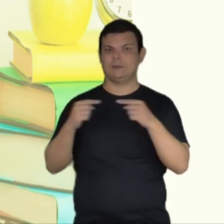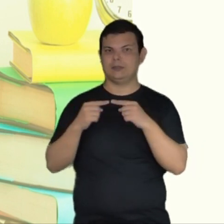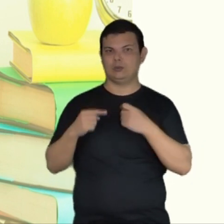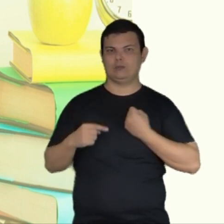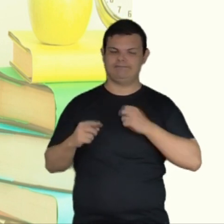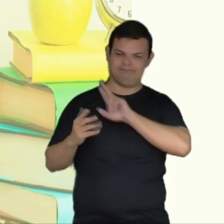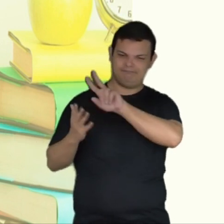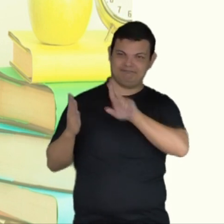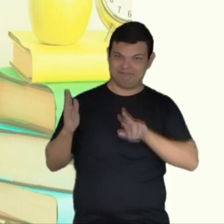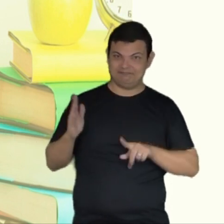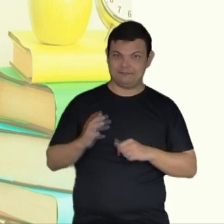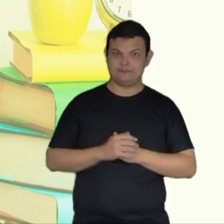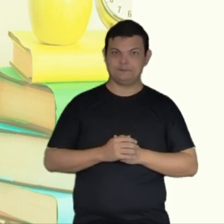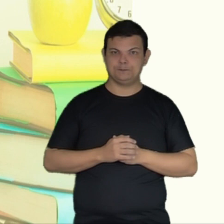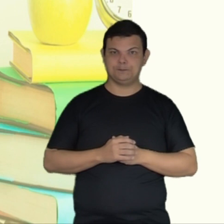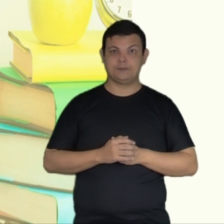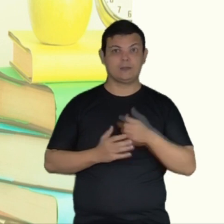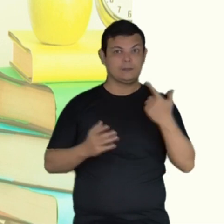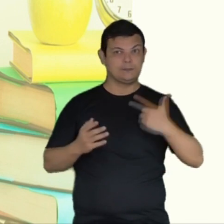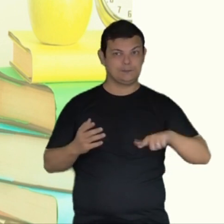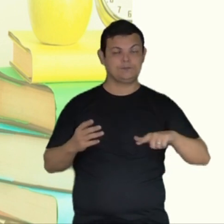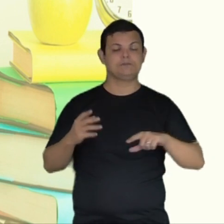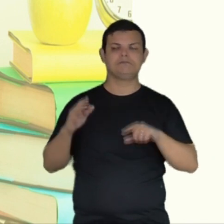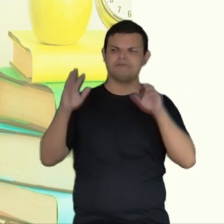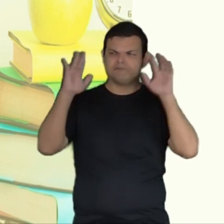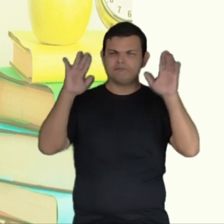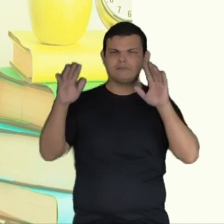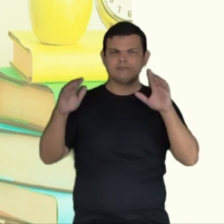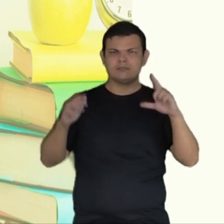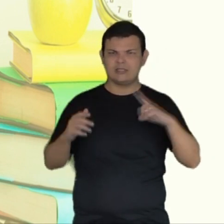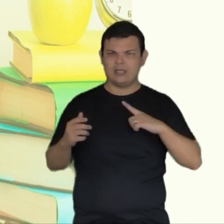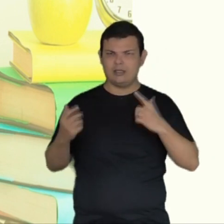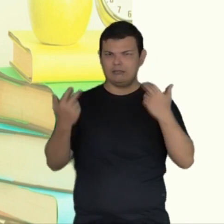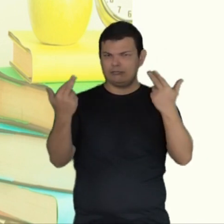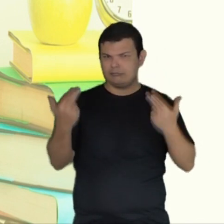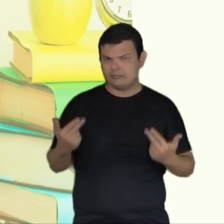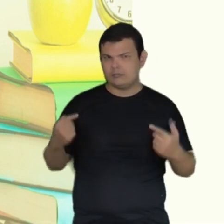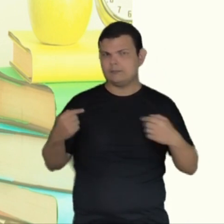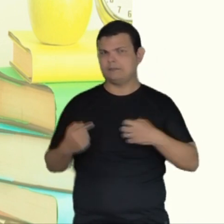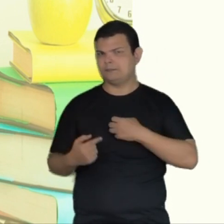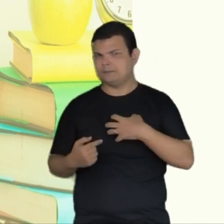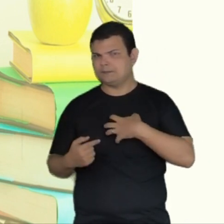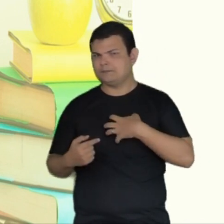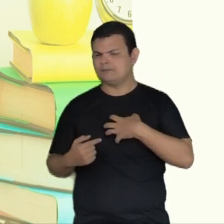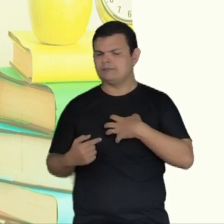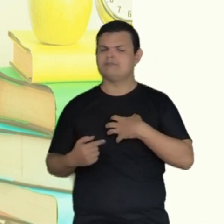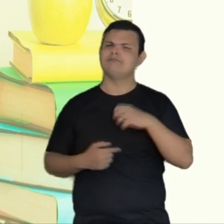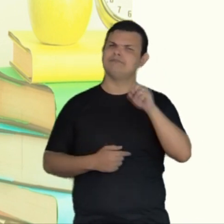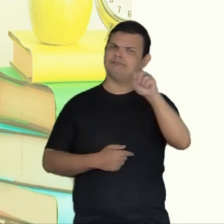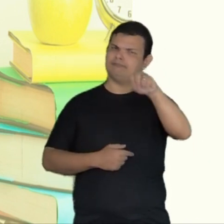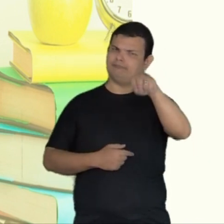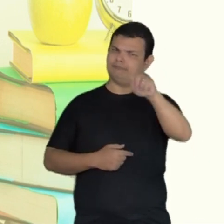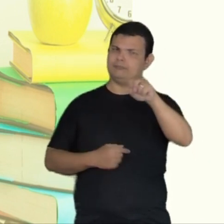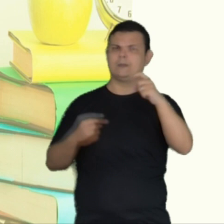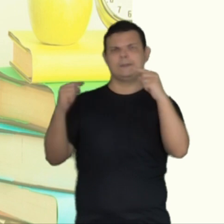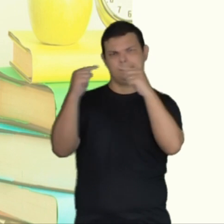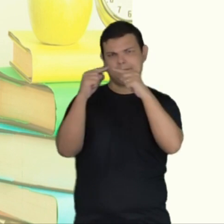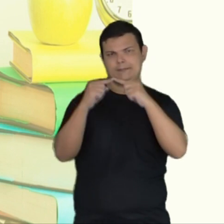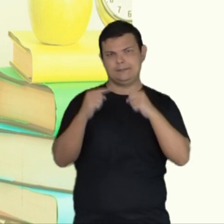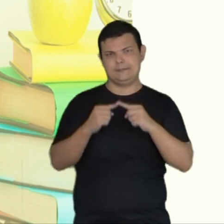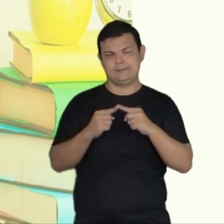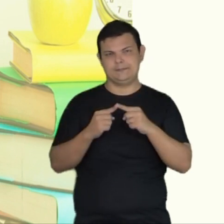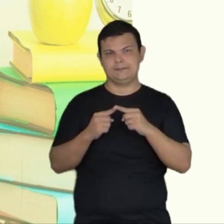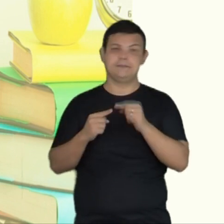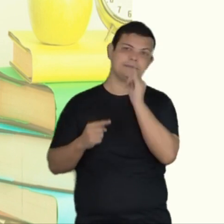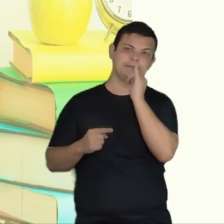romano. Vamos à terceira reflexão aqui, ó. Há rimas dos poemas? Sim, há muitas rimas. Vamos ver